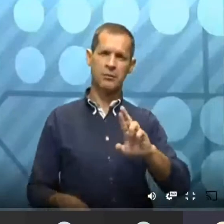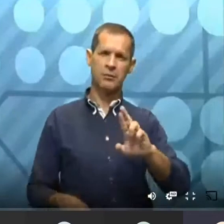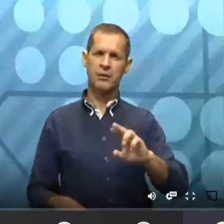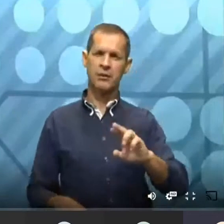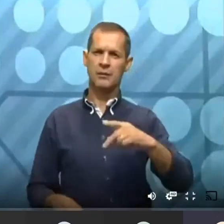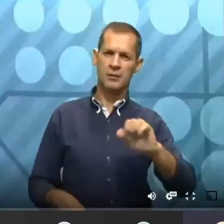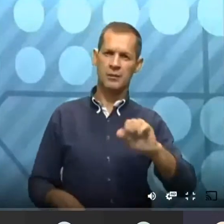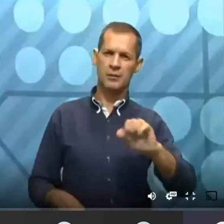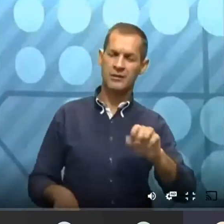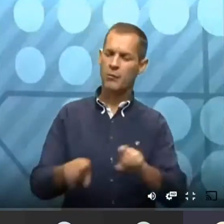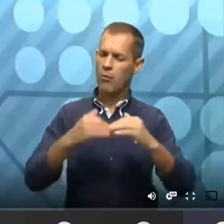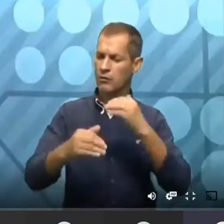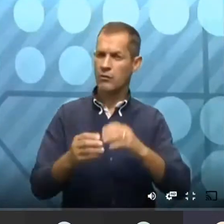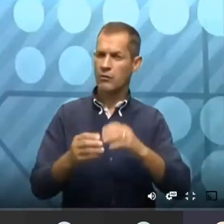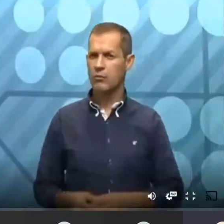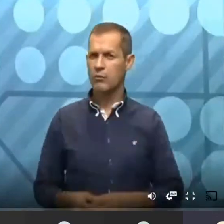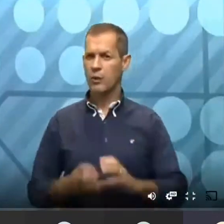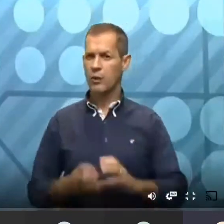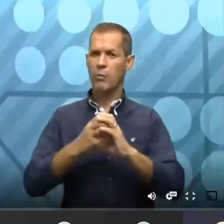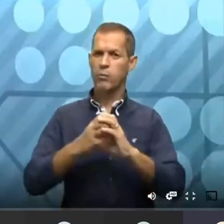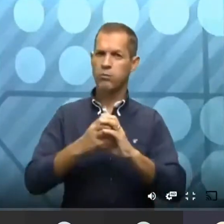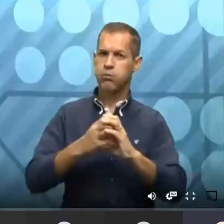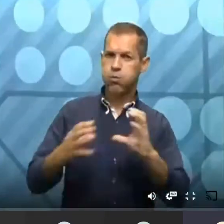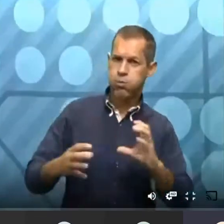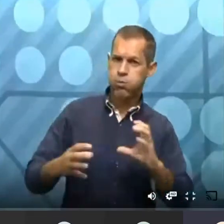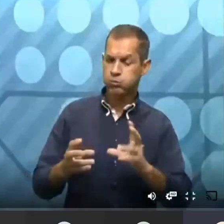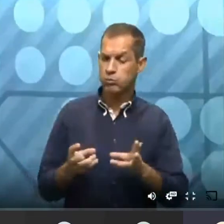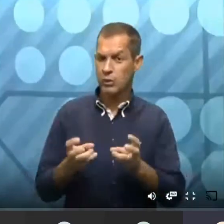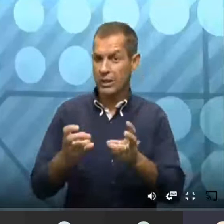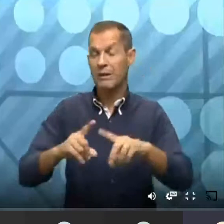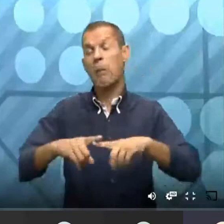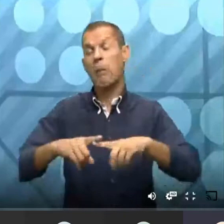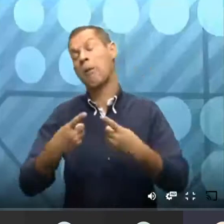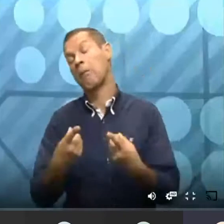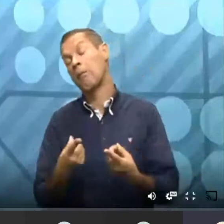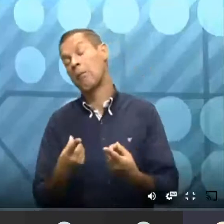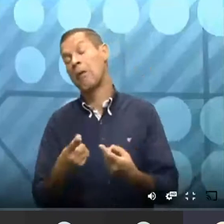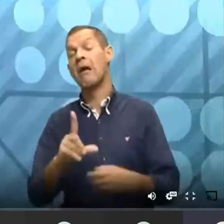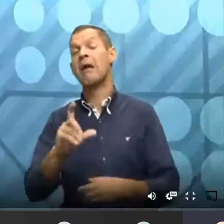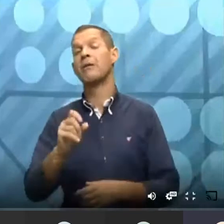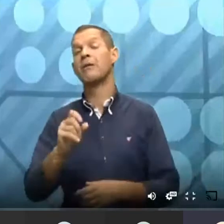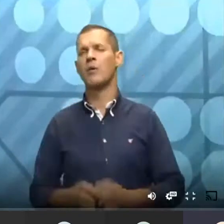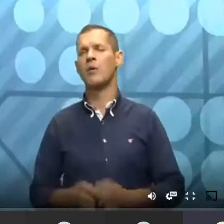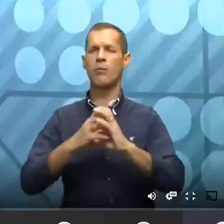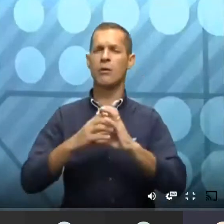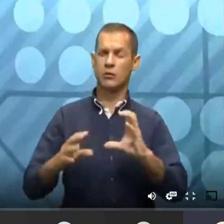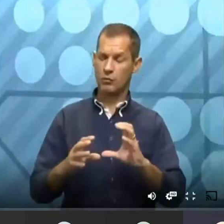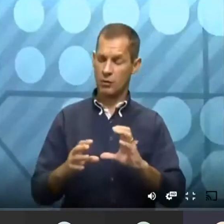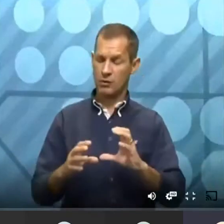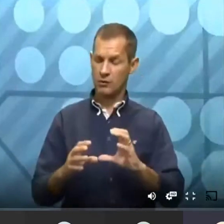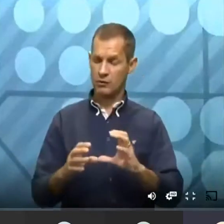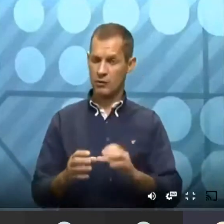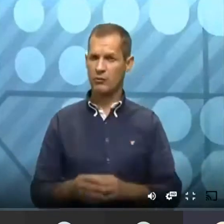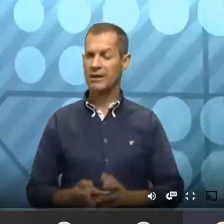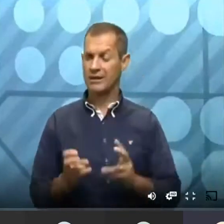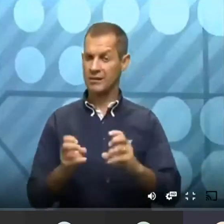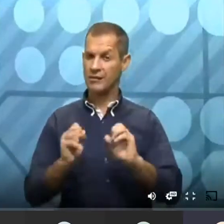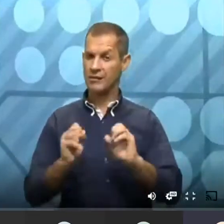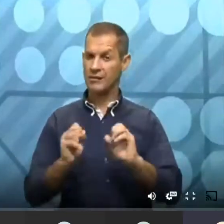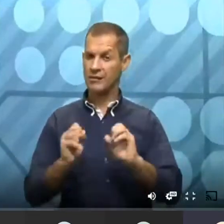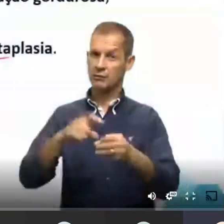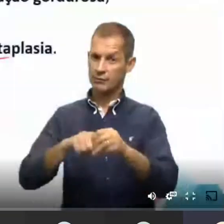ser progredida para uma tumoração maligna, mas, no caso, ela não é uma tumoração maligna, ok?